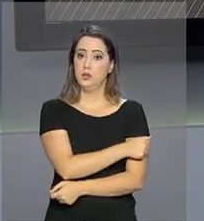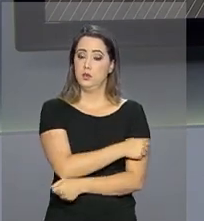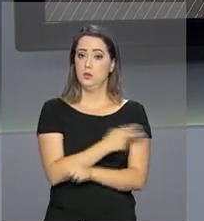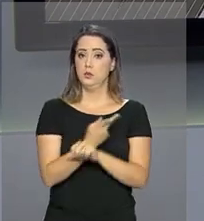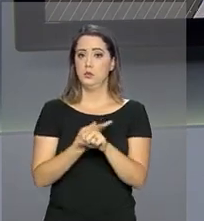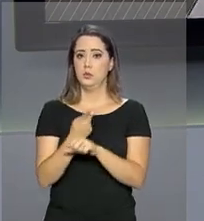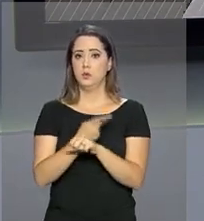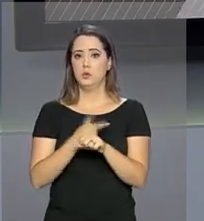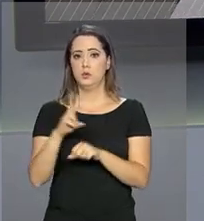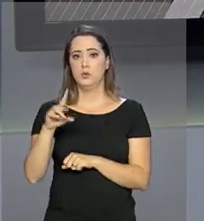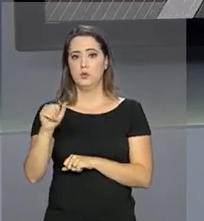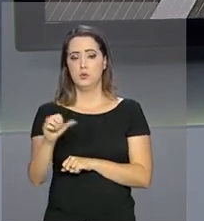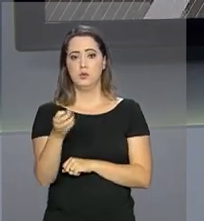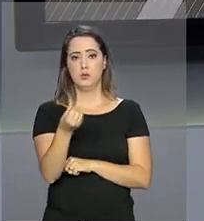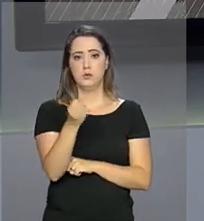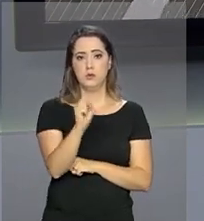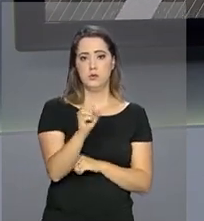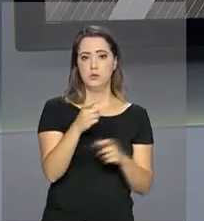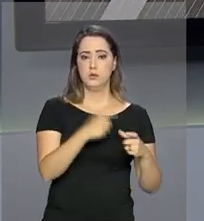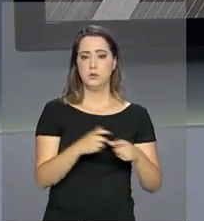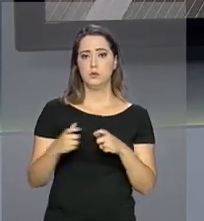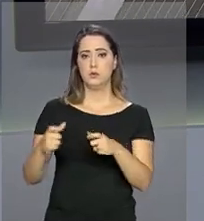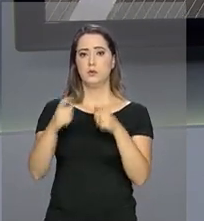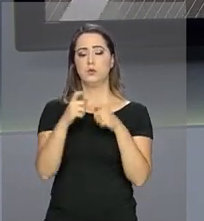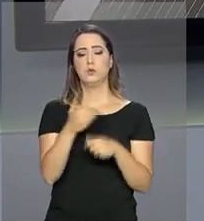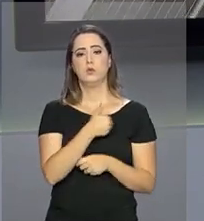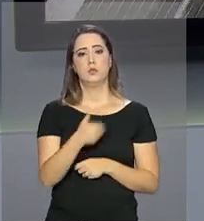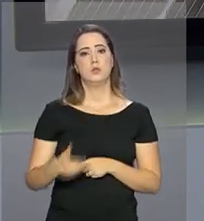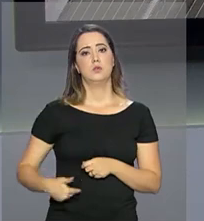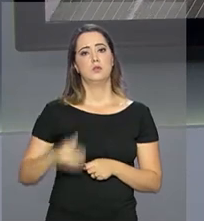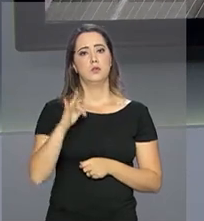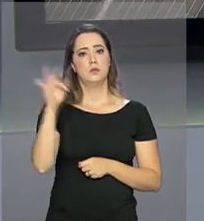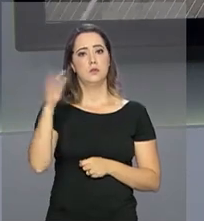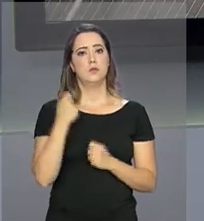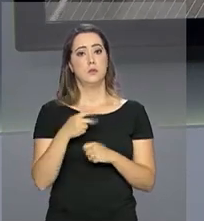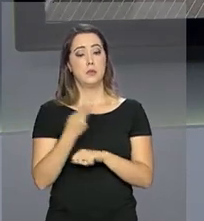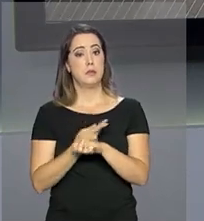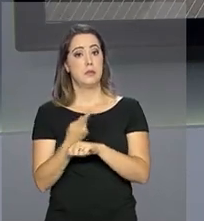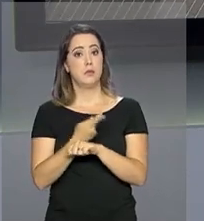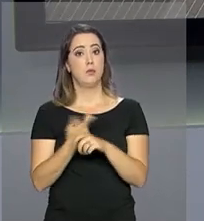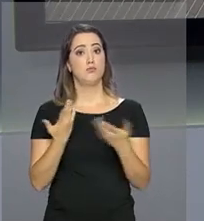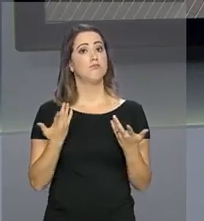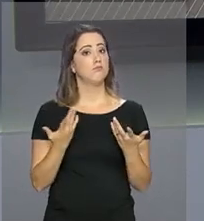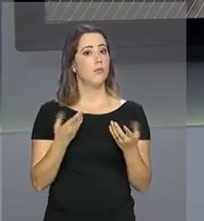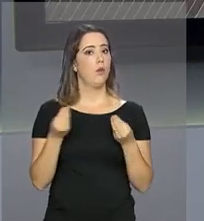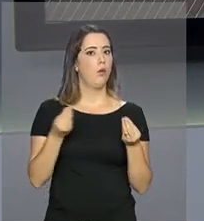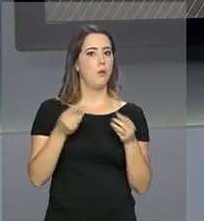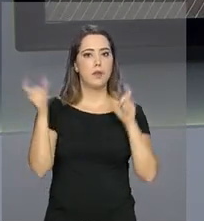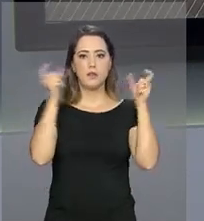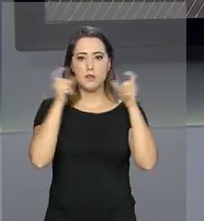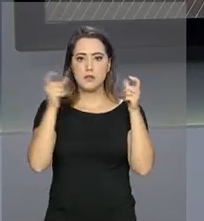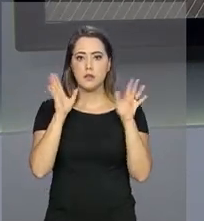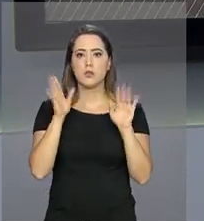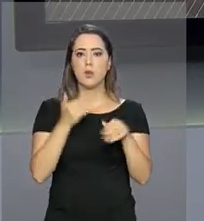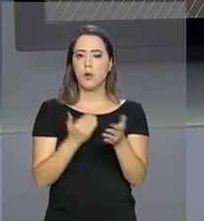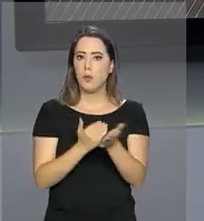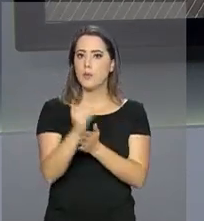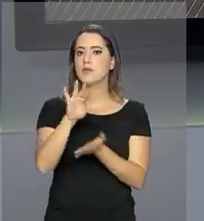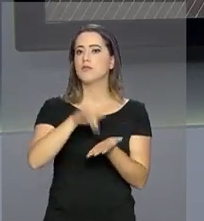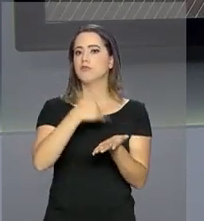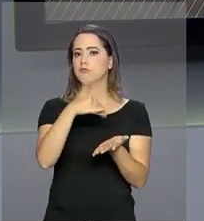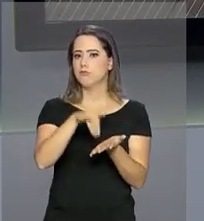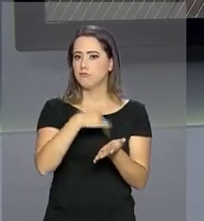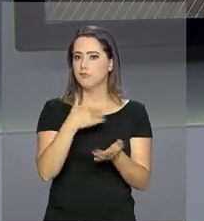vaga nas 68 instituições públicas de ensino superior devem estar atentos já começou a temporada de matrículas